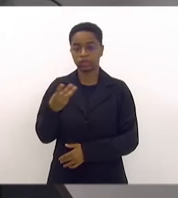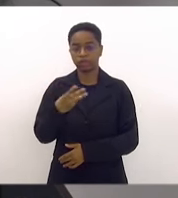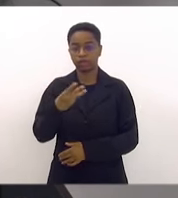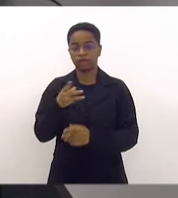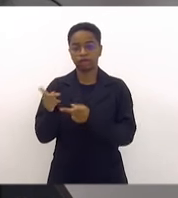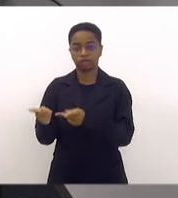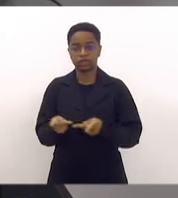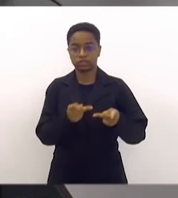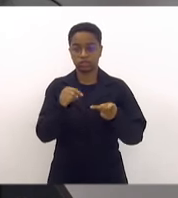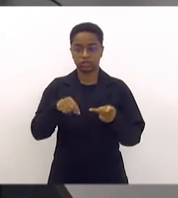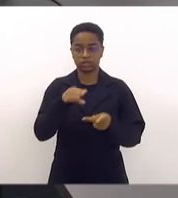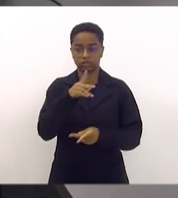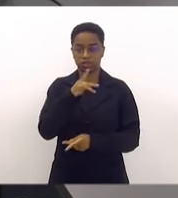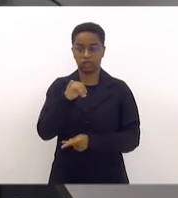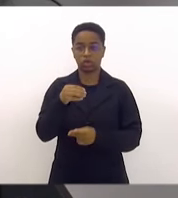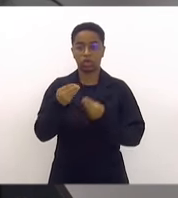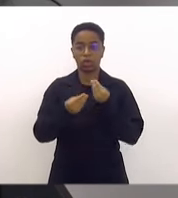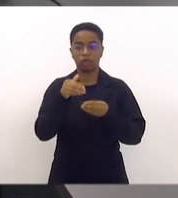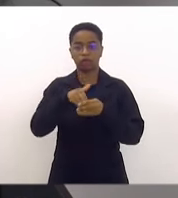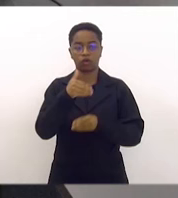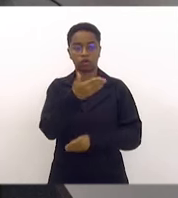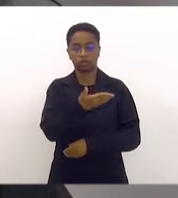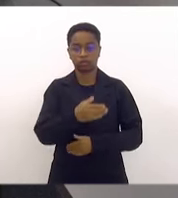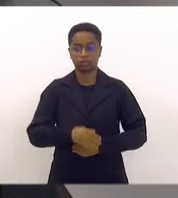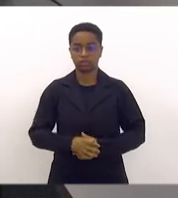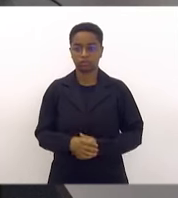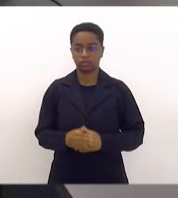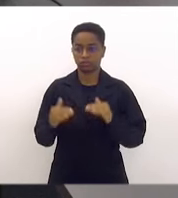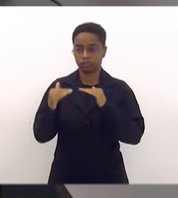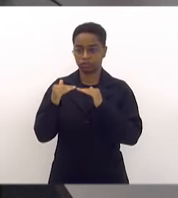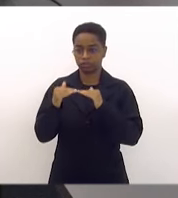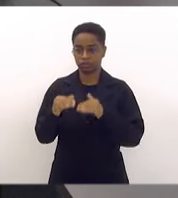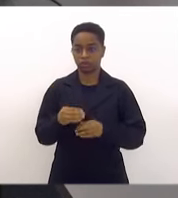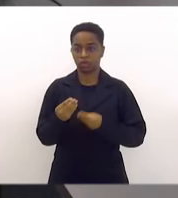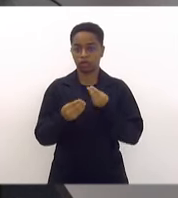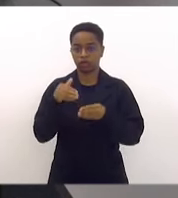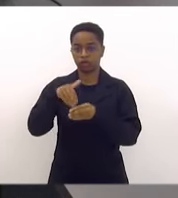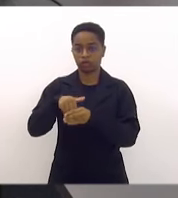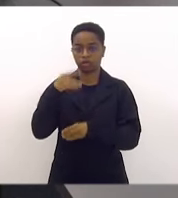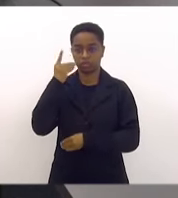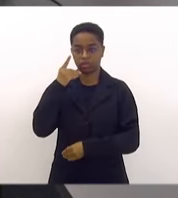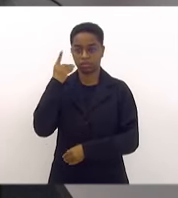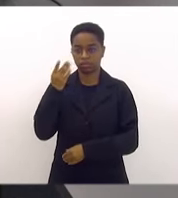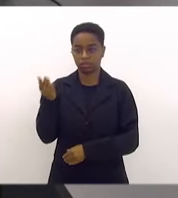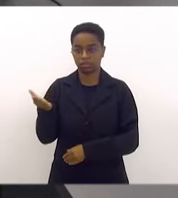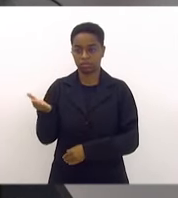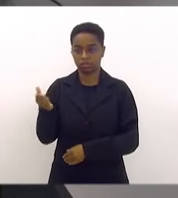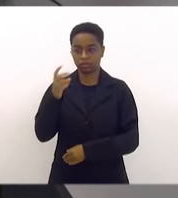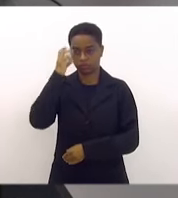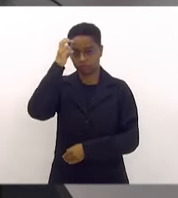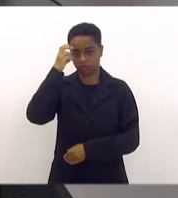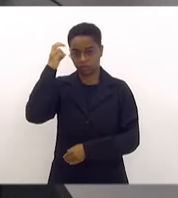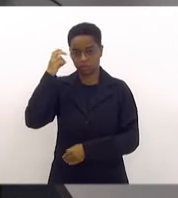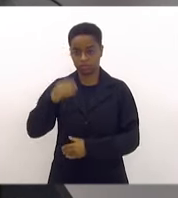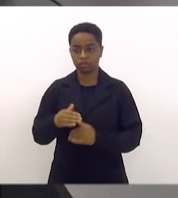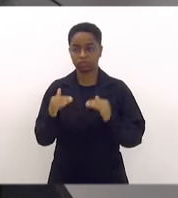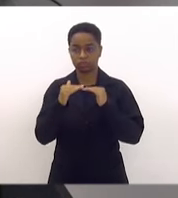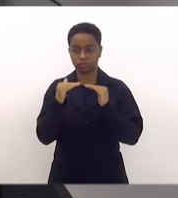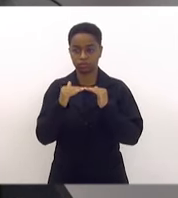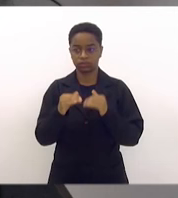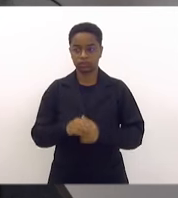CPI como vota Deputado Márcio Gualberto favorável como vota deputada Verônica Lima